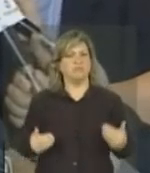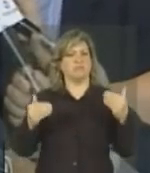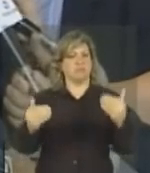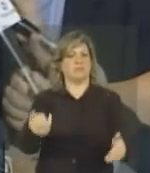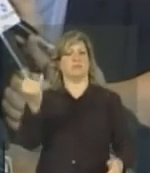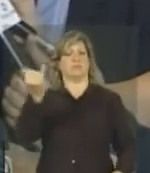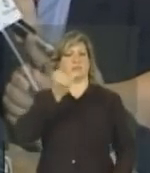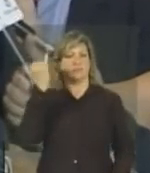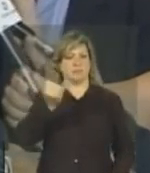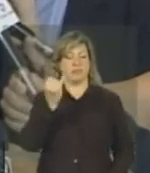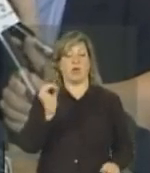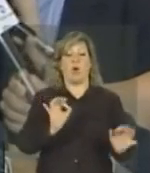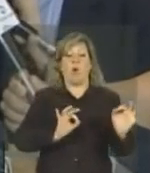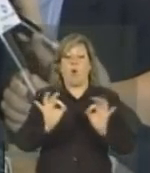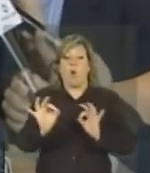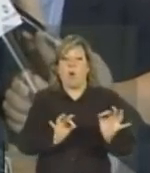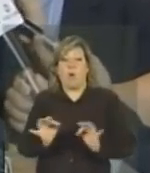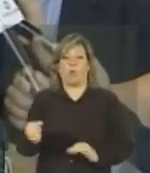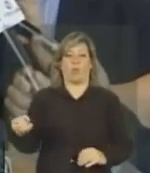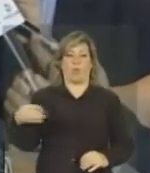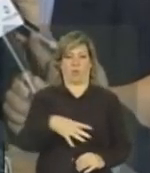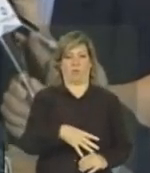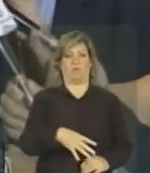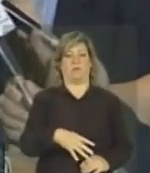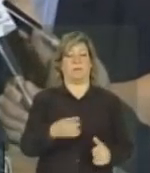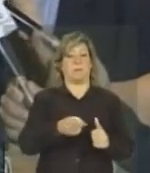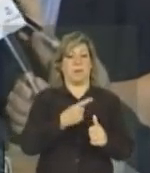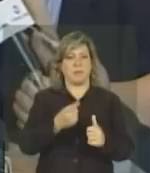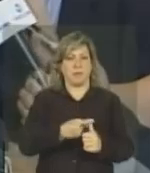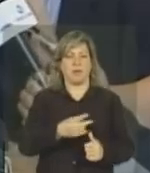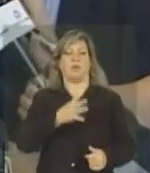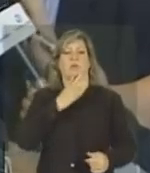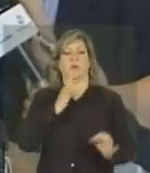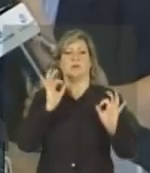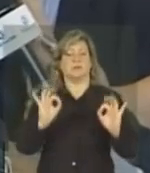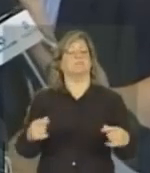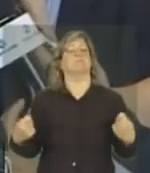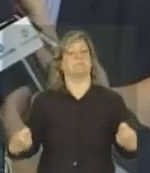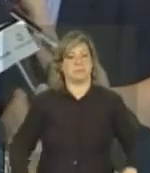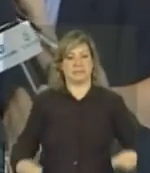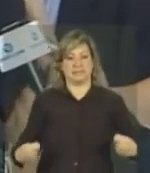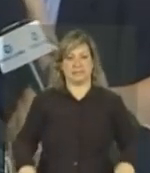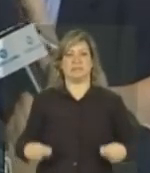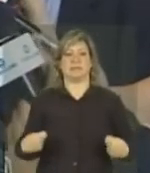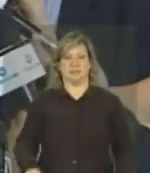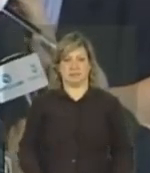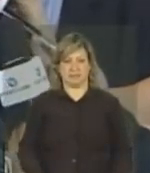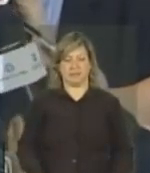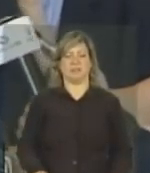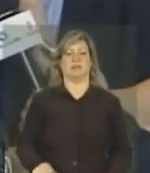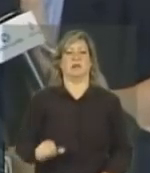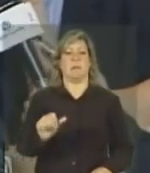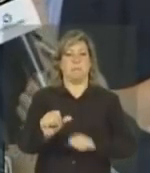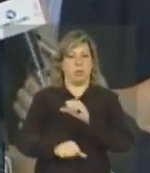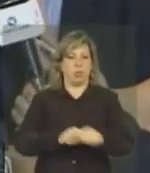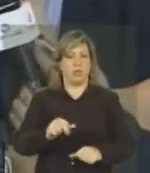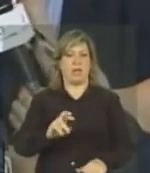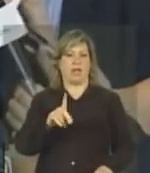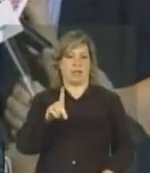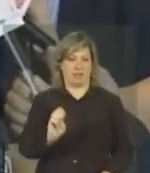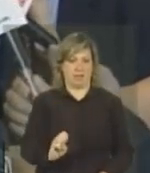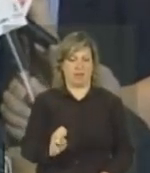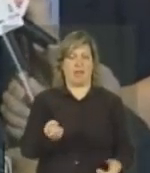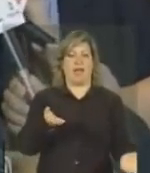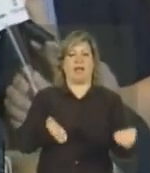em reorganizar. Primeiro, nós estamos reconhecendo que é necessário reorganizar uma rede